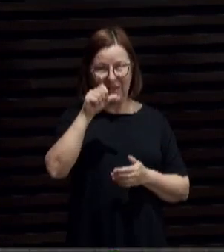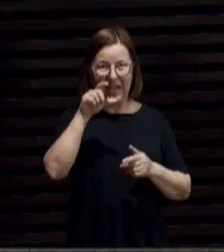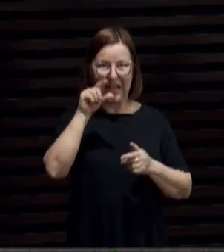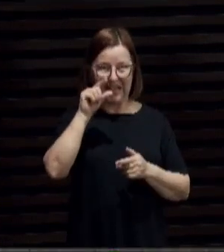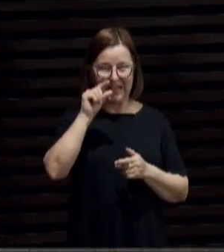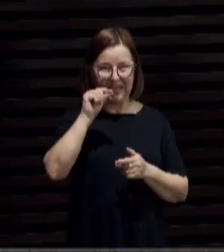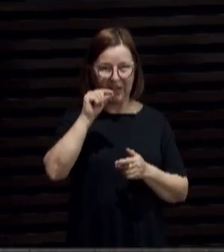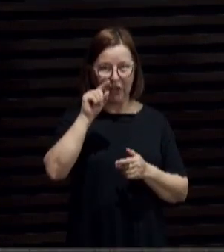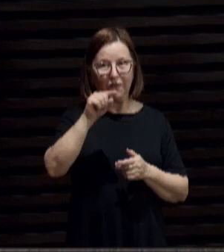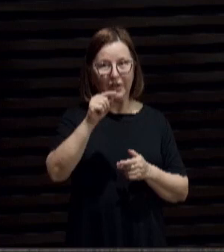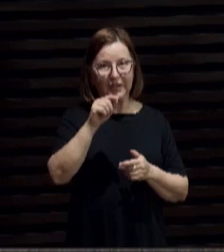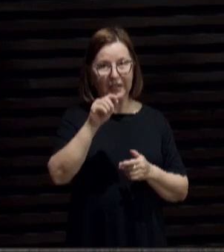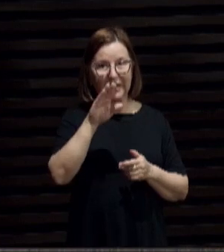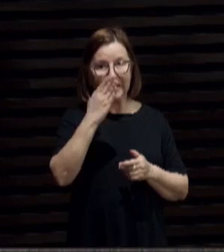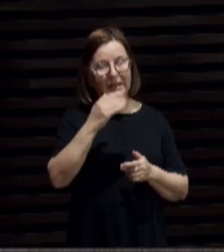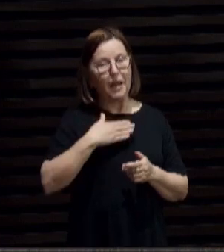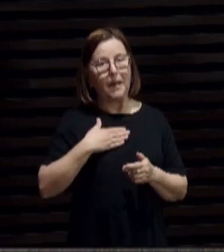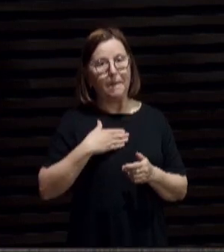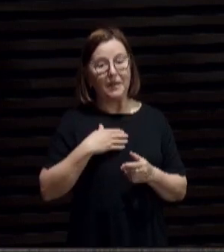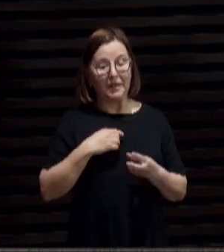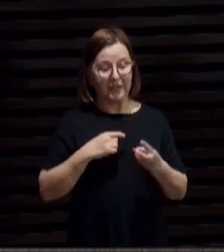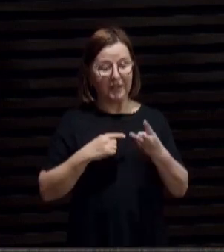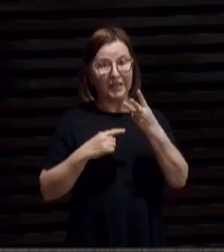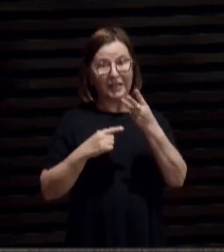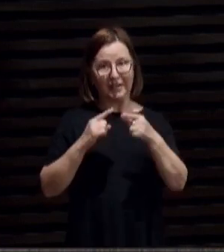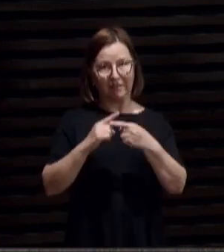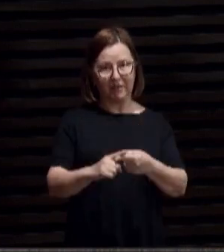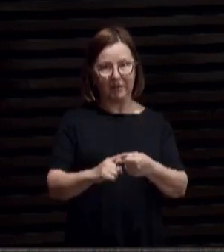você vai me trair 3 vezes. E ele disse: de modo nenhum.